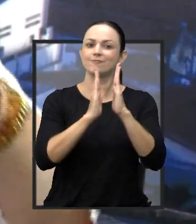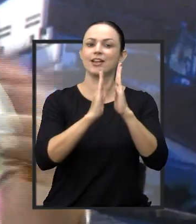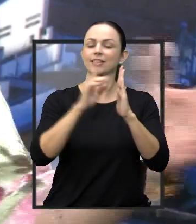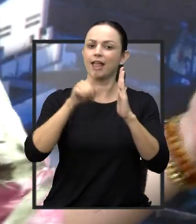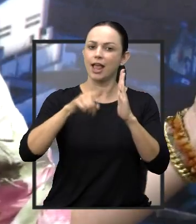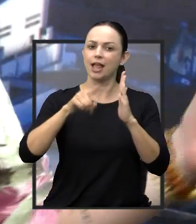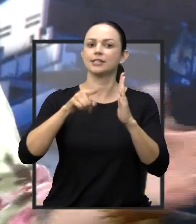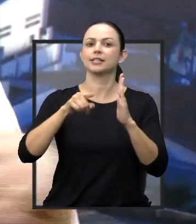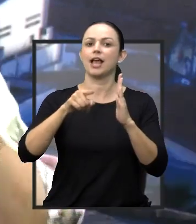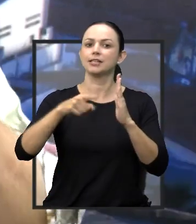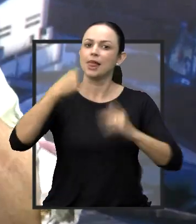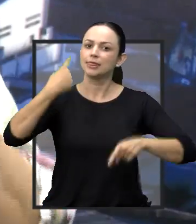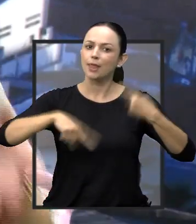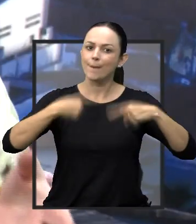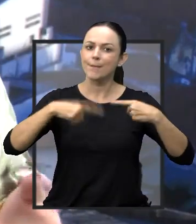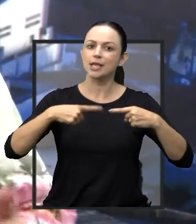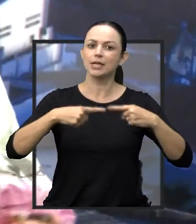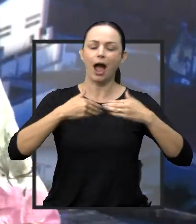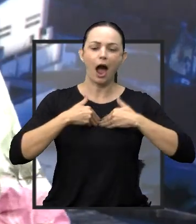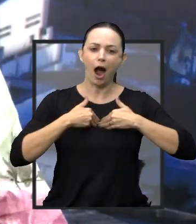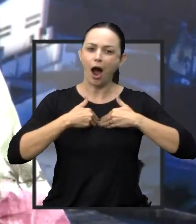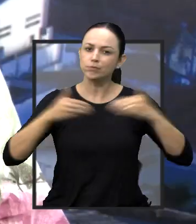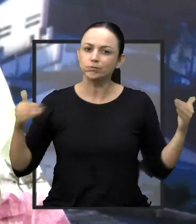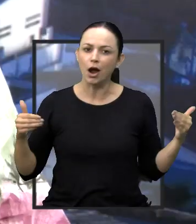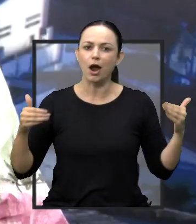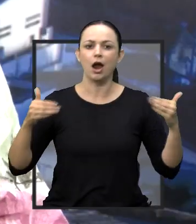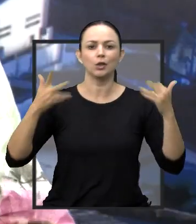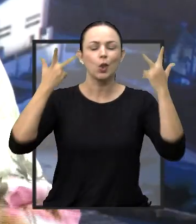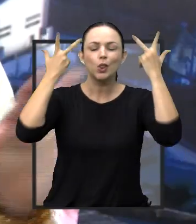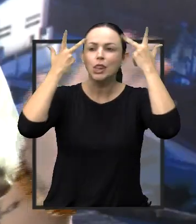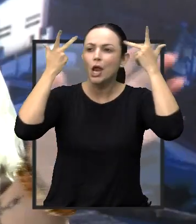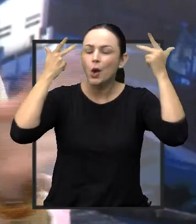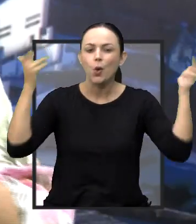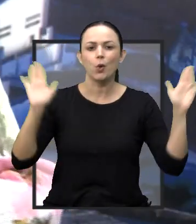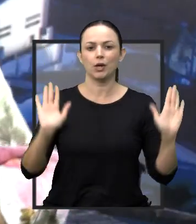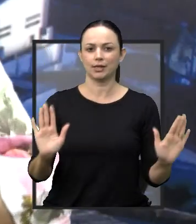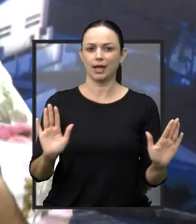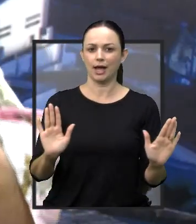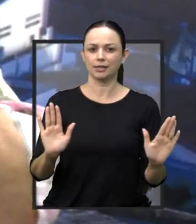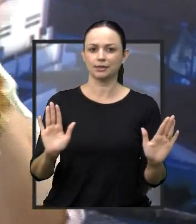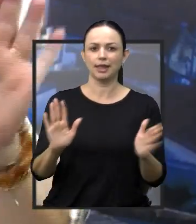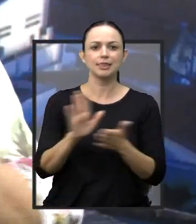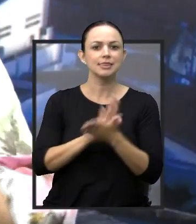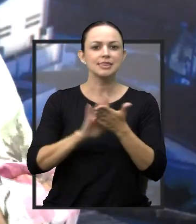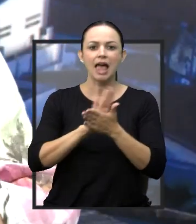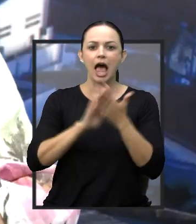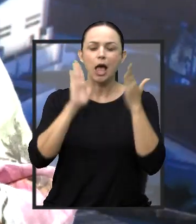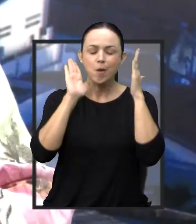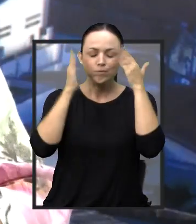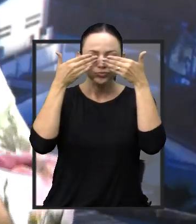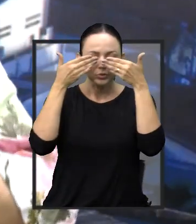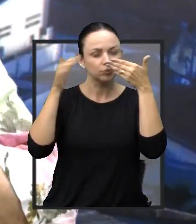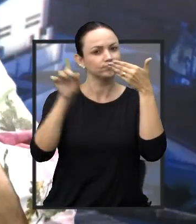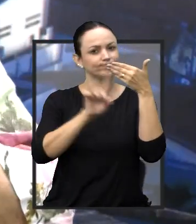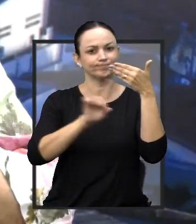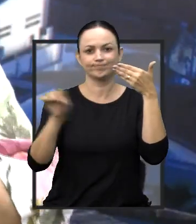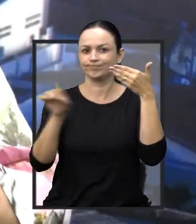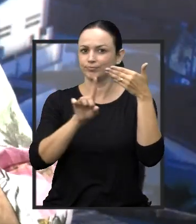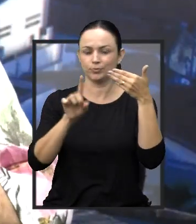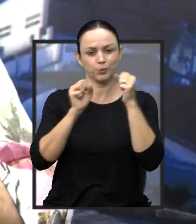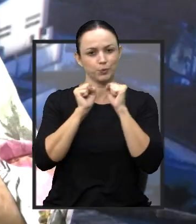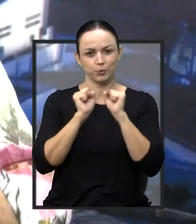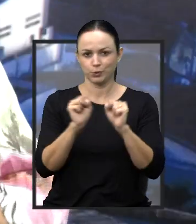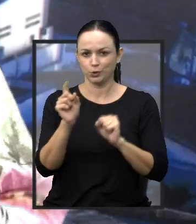né, de peito aberto, com tranquilidade, sem nenhuma venda nos olhos, né? Nós temos